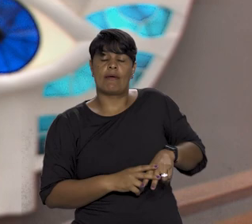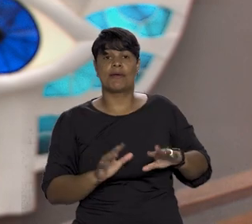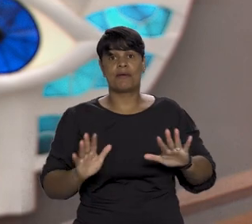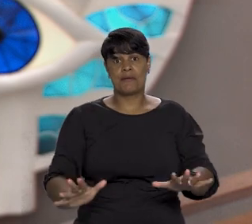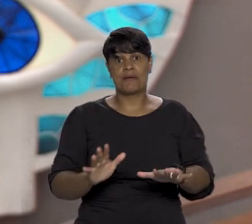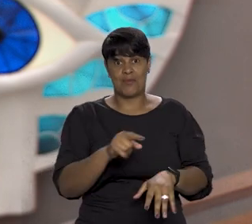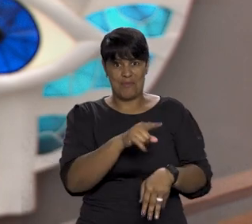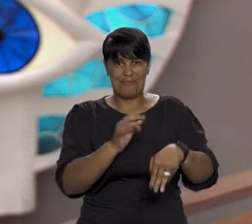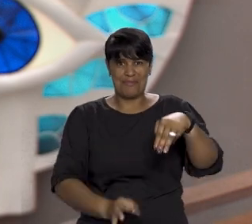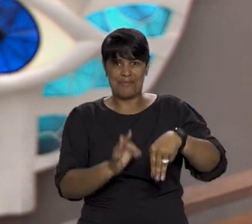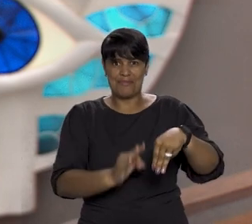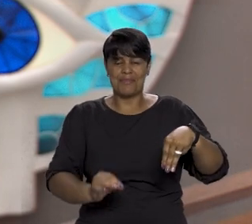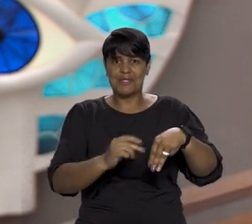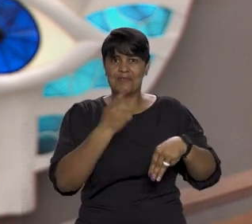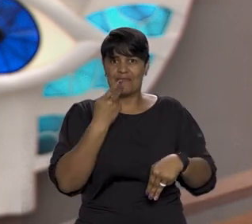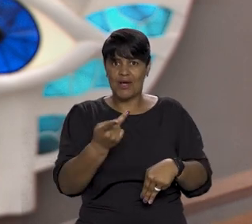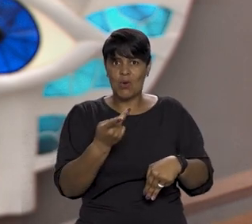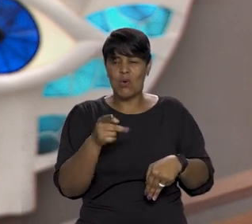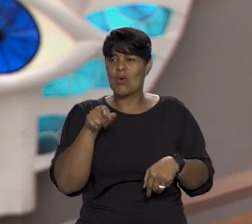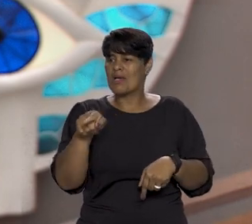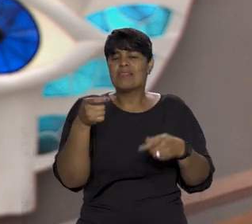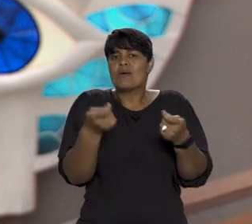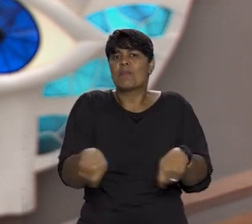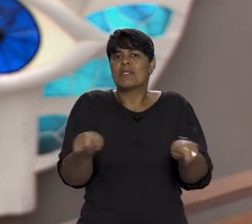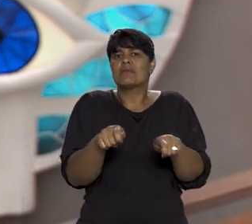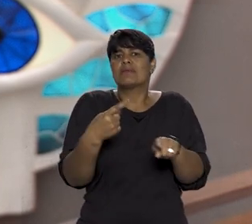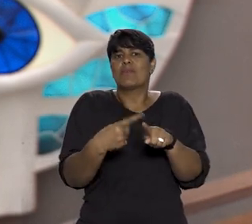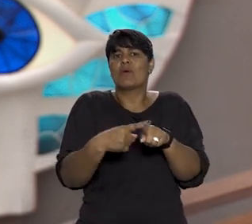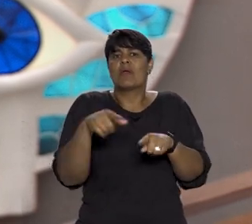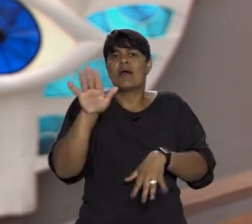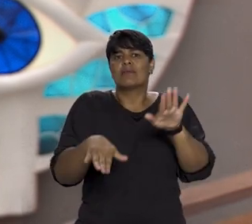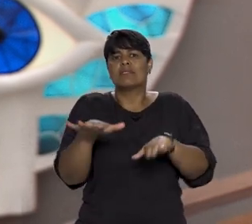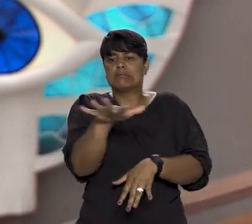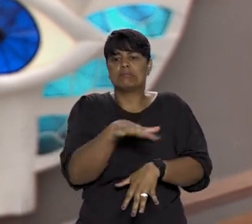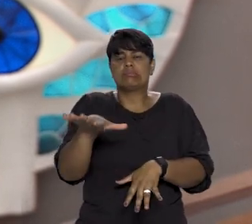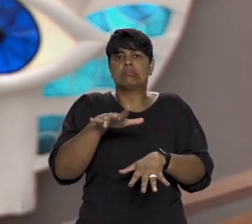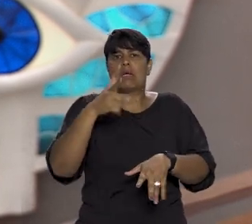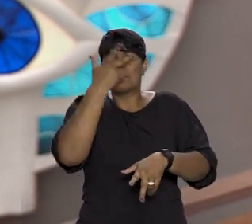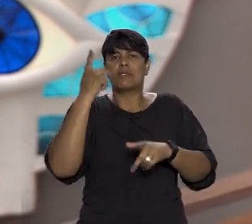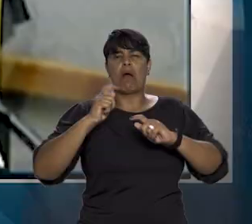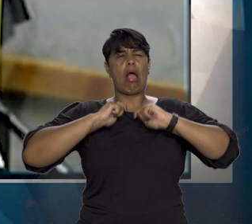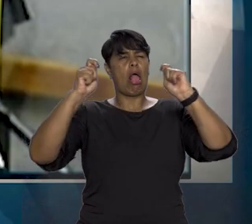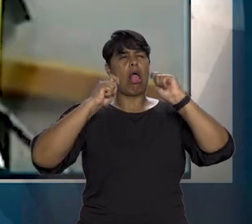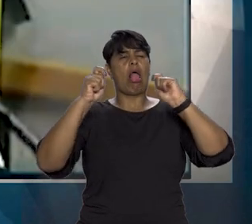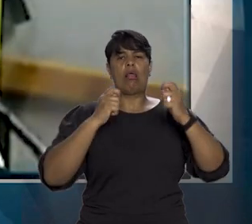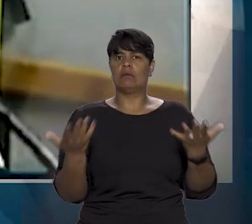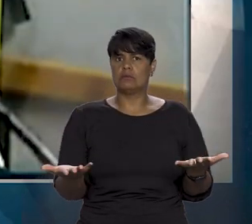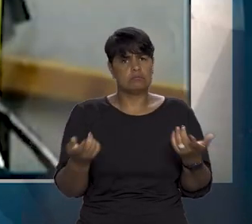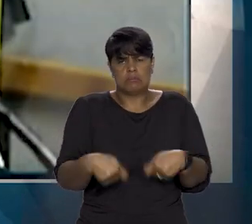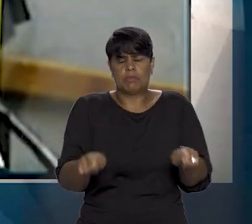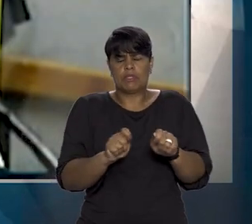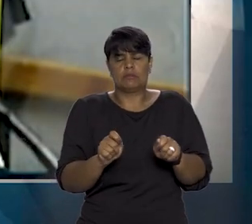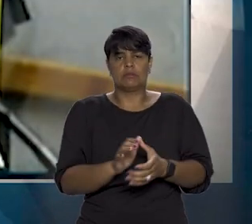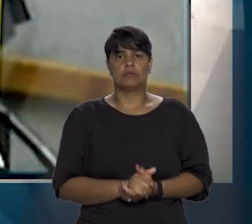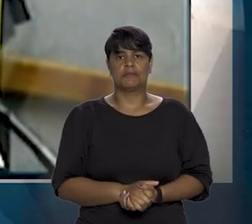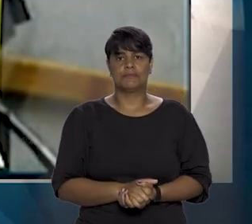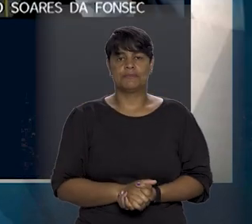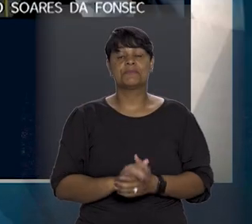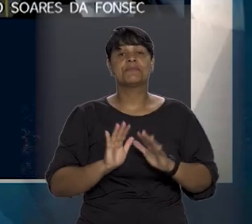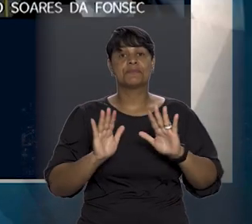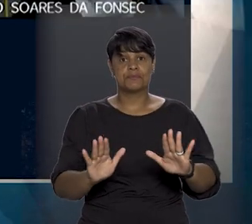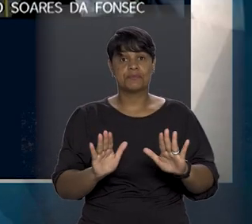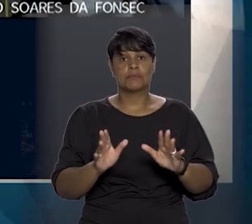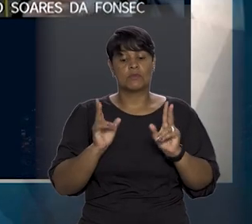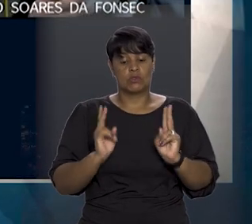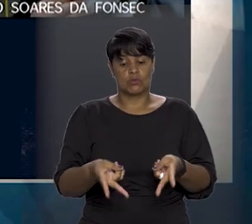o relator não seria tolerável manter a prisão apenas com base No Clamor público ou na gravidade do crime a decisão que concedeu habeas